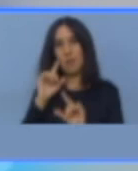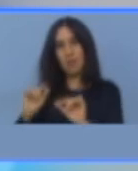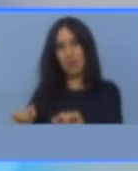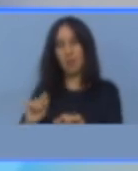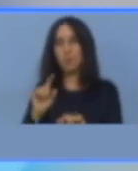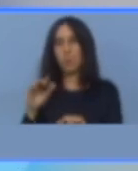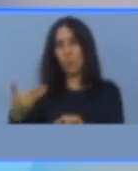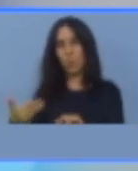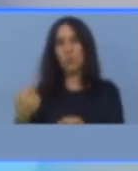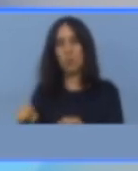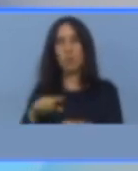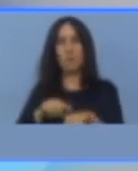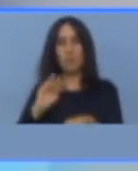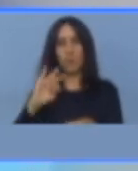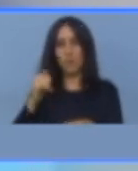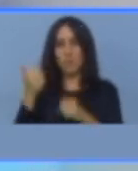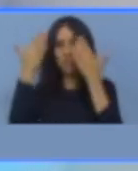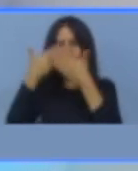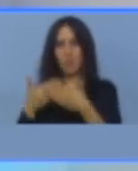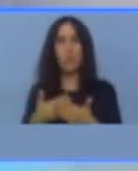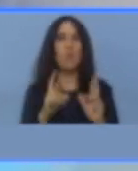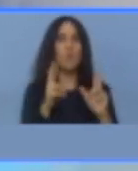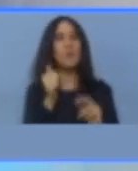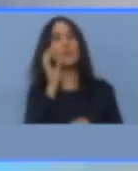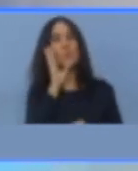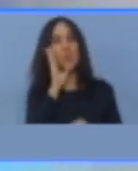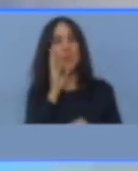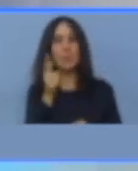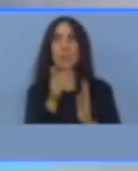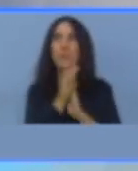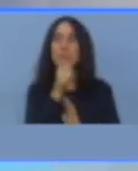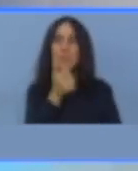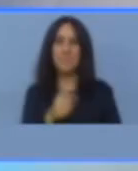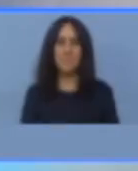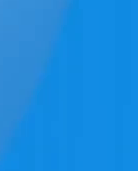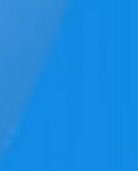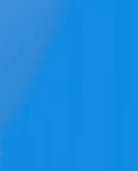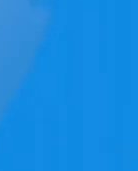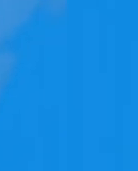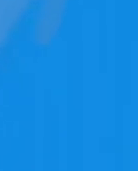na Antena 1, pelas 22h45. Votos de boa tarde. Até amanhã, se Deus quiser.